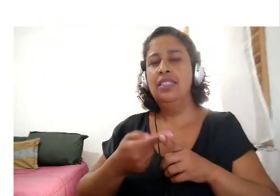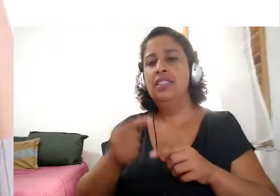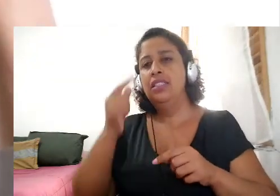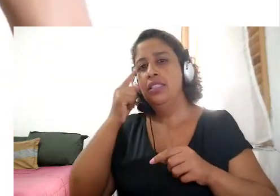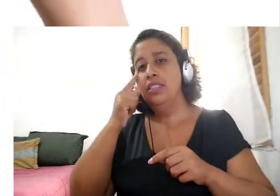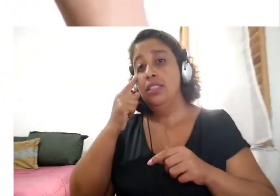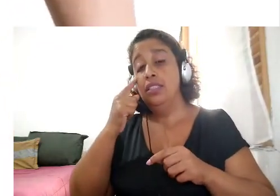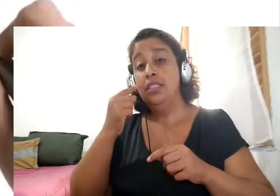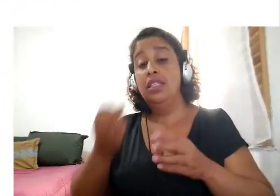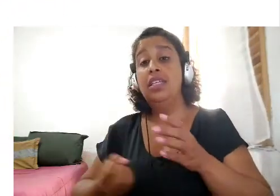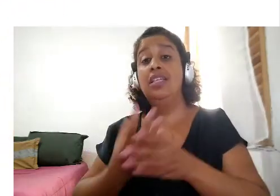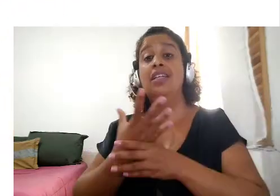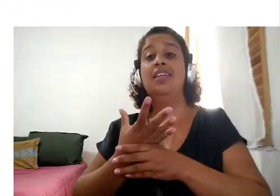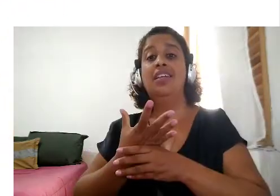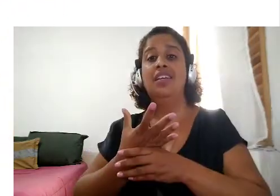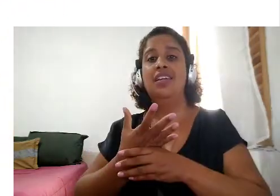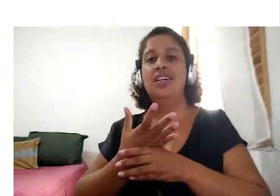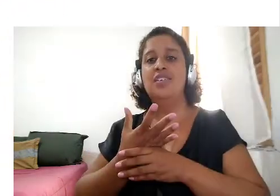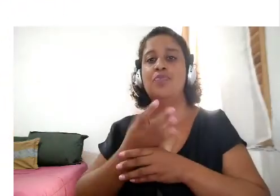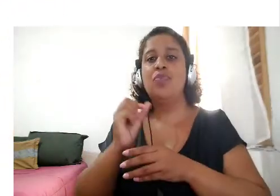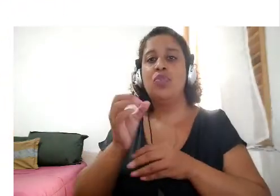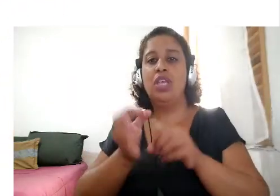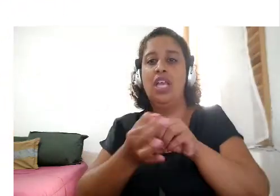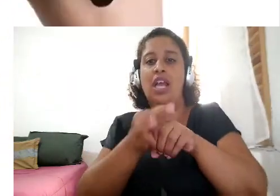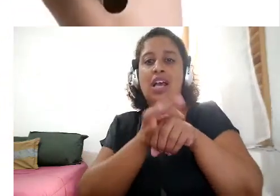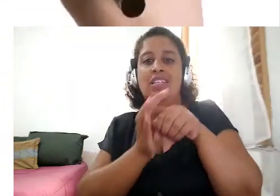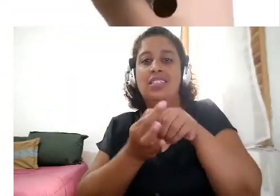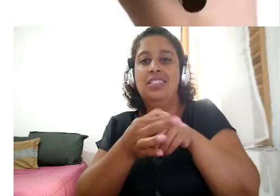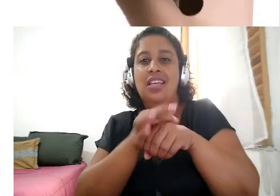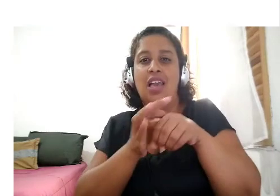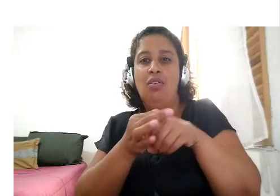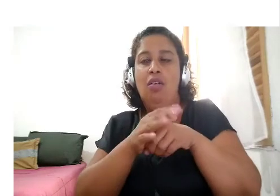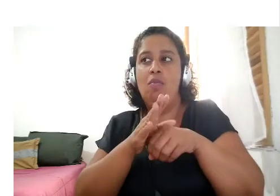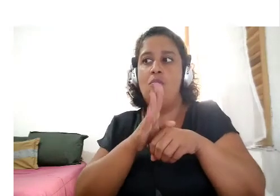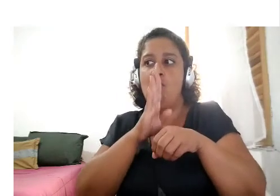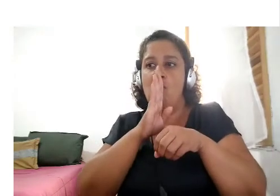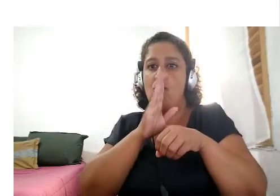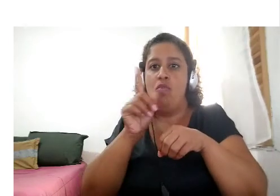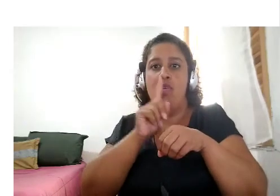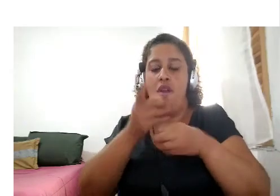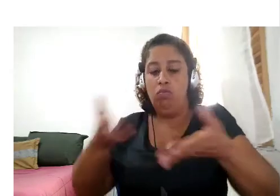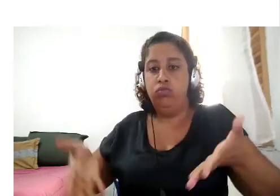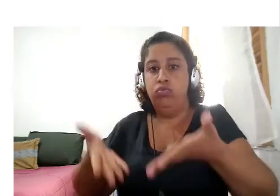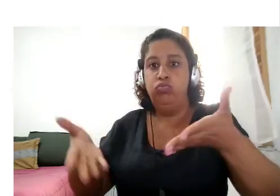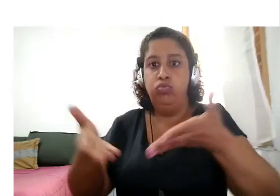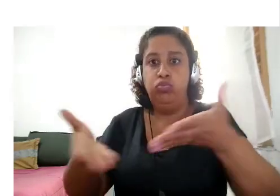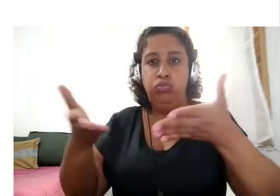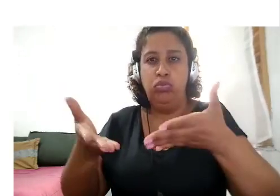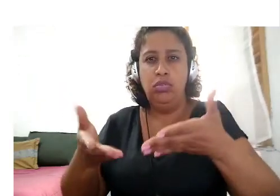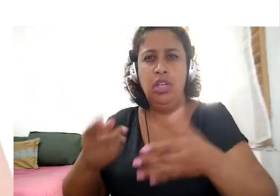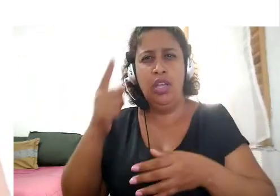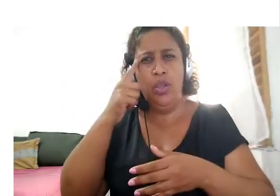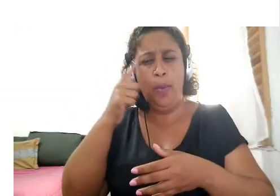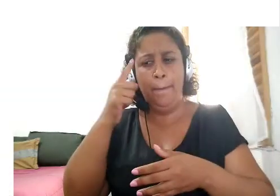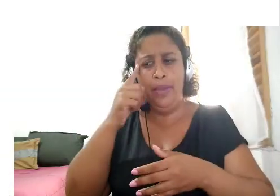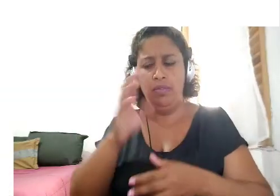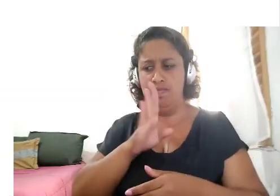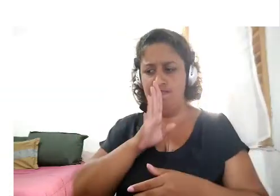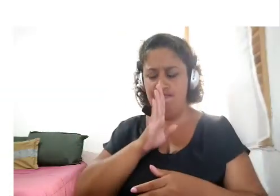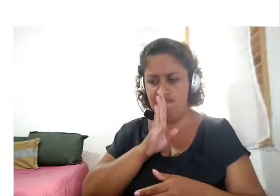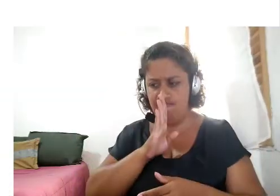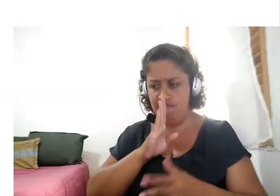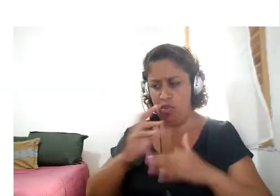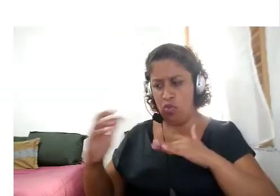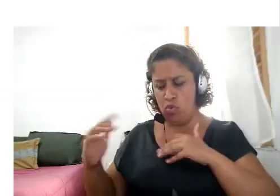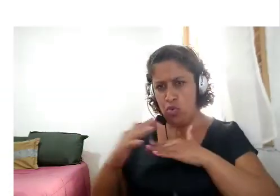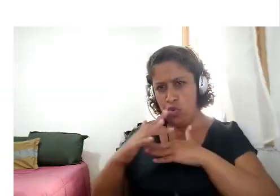em sinapses, elas podem ser de dois tipos, elétricas e químicas, sendo as químicas sinapses unidirecionais,